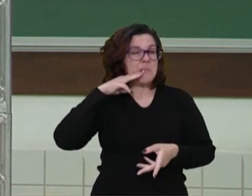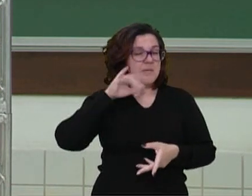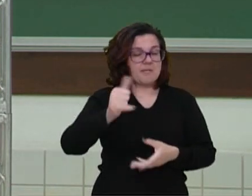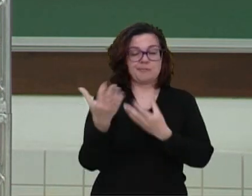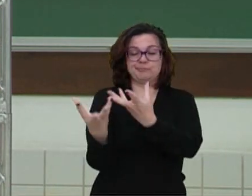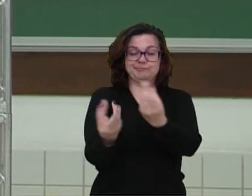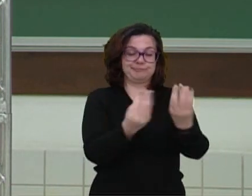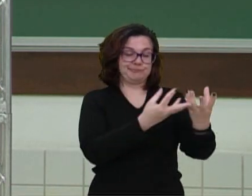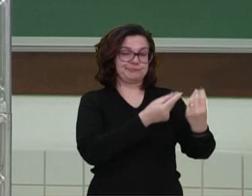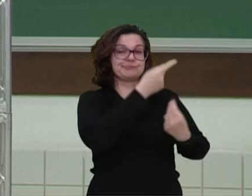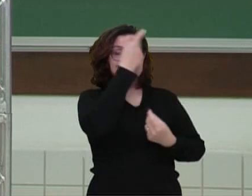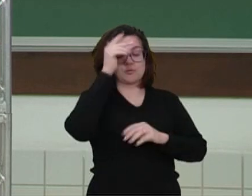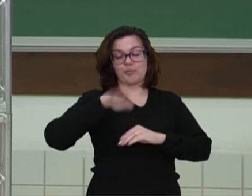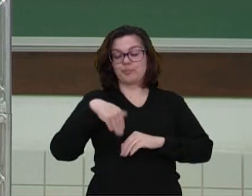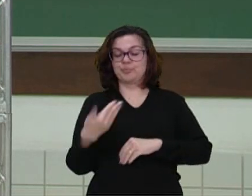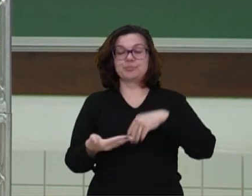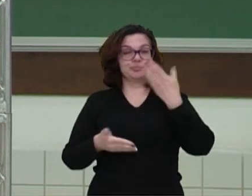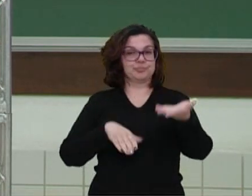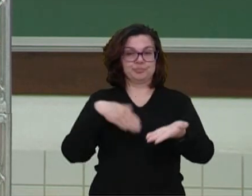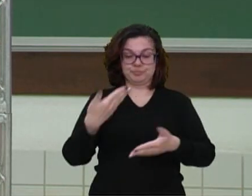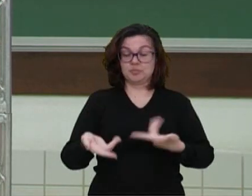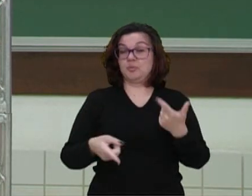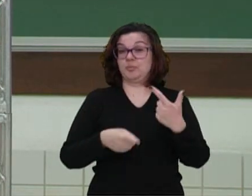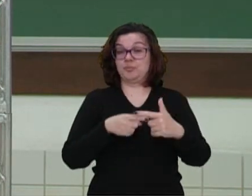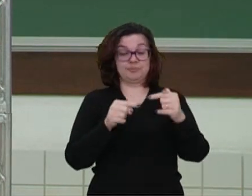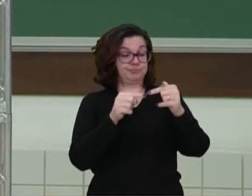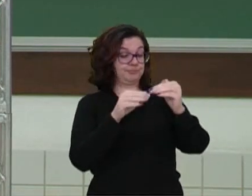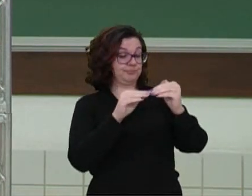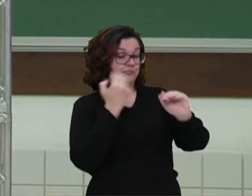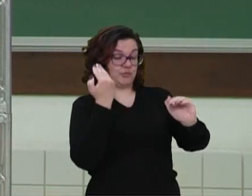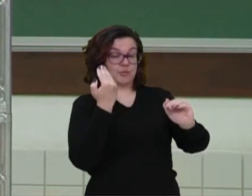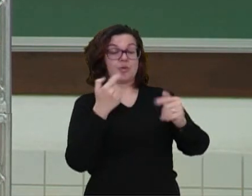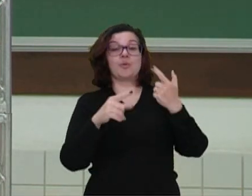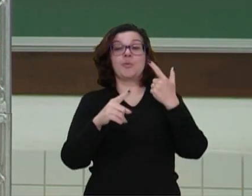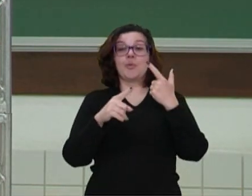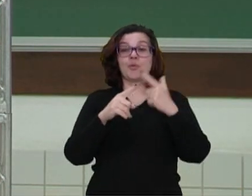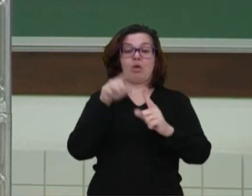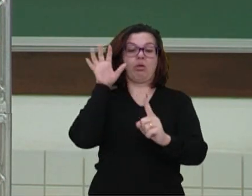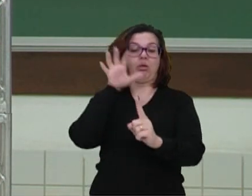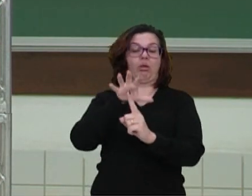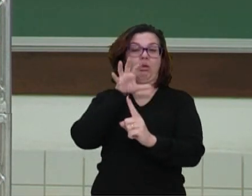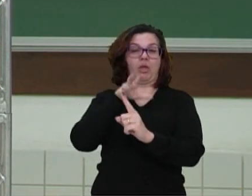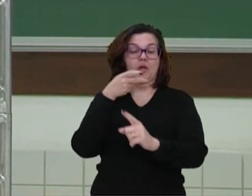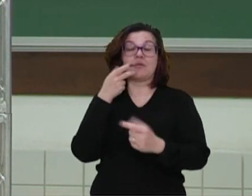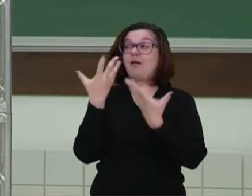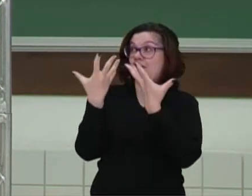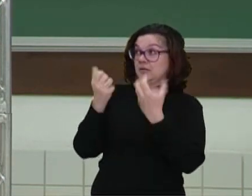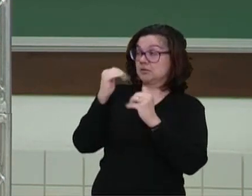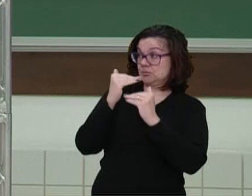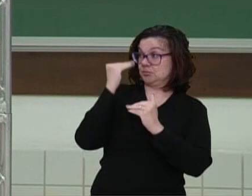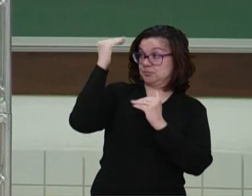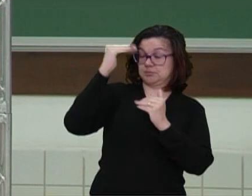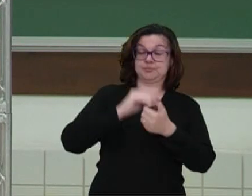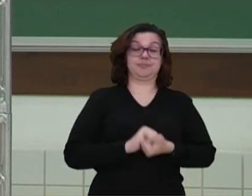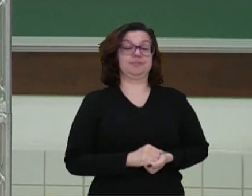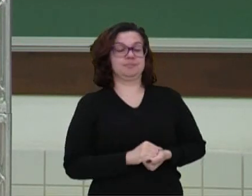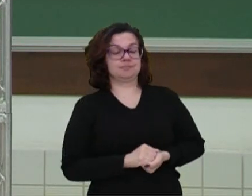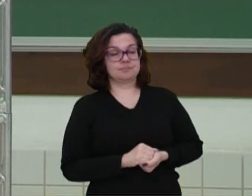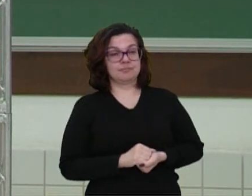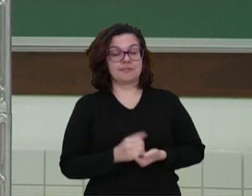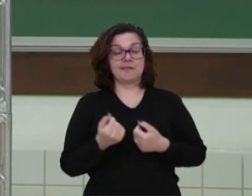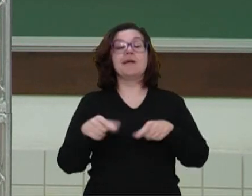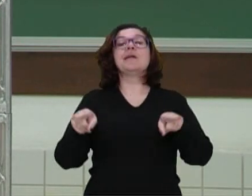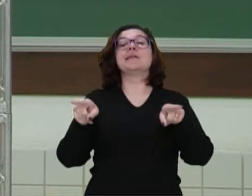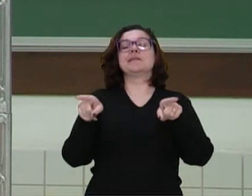mortos porque não correspondiam àquilo que as ideologias totalitárias propunham como superior. No